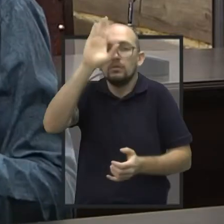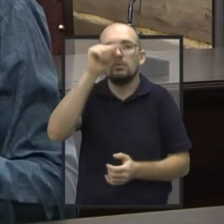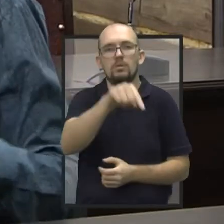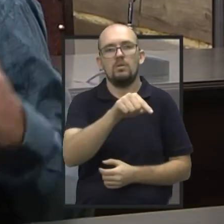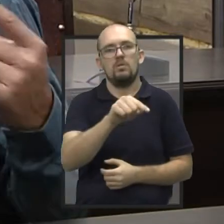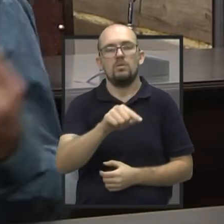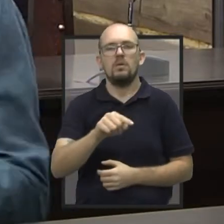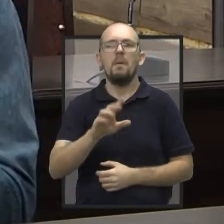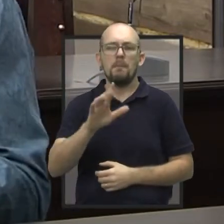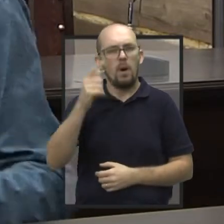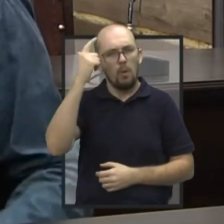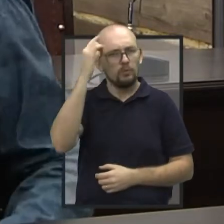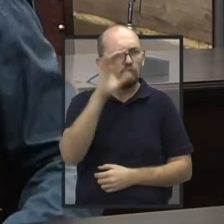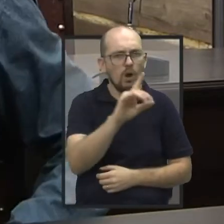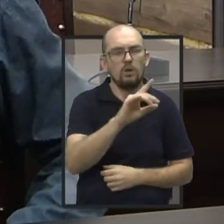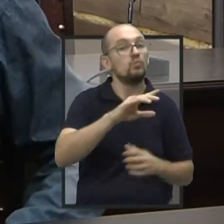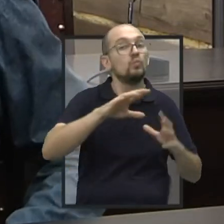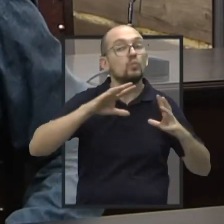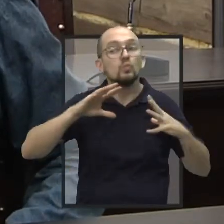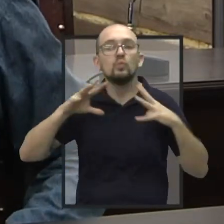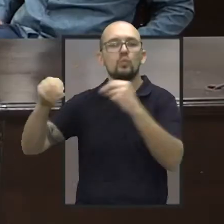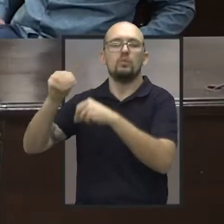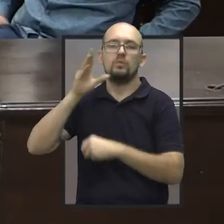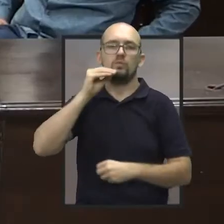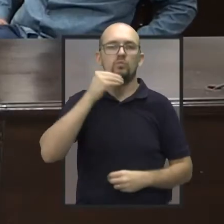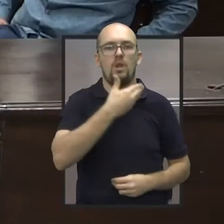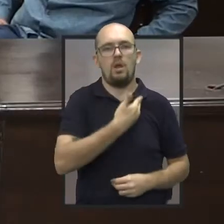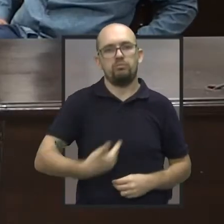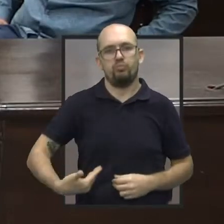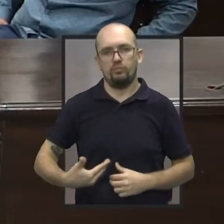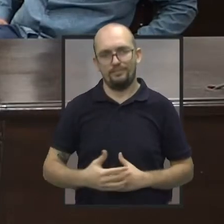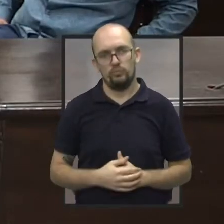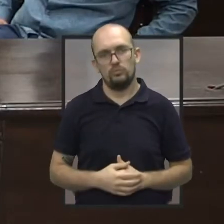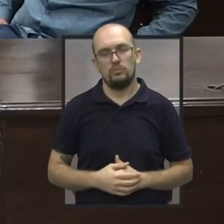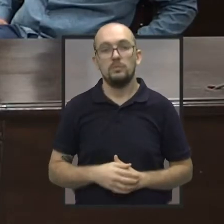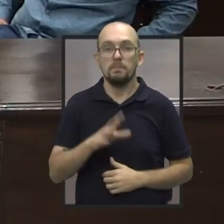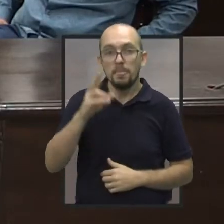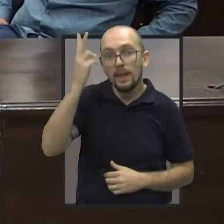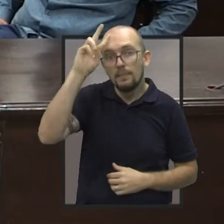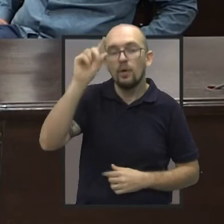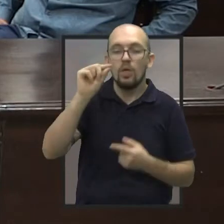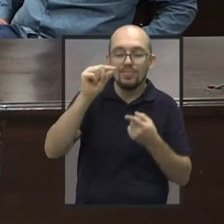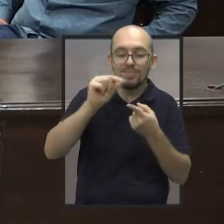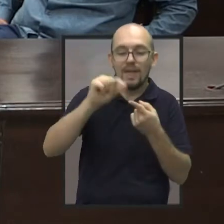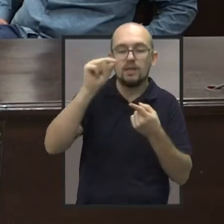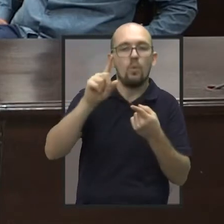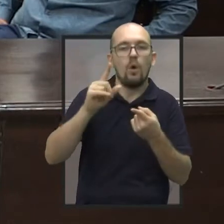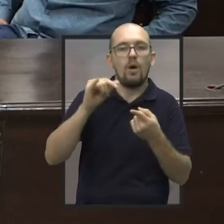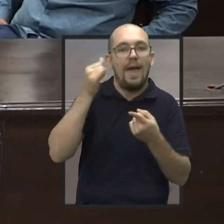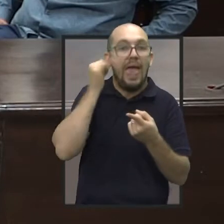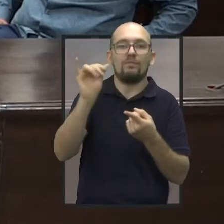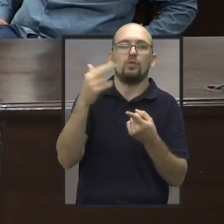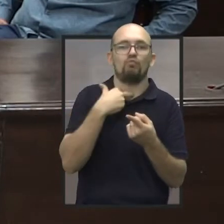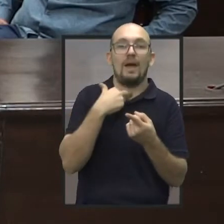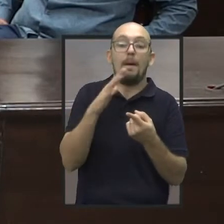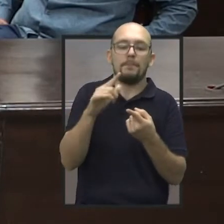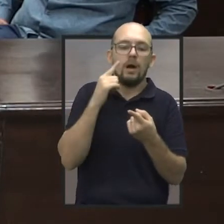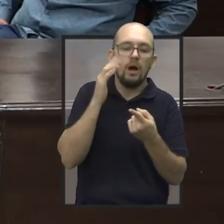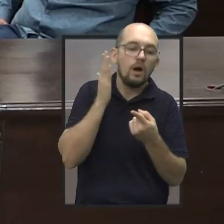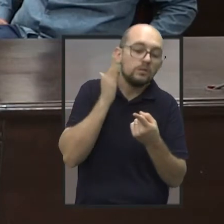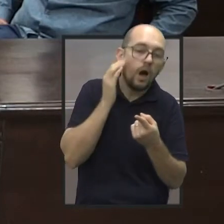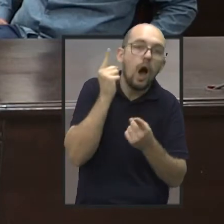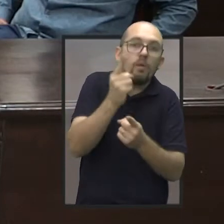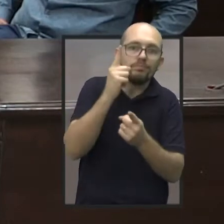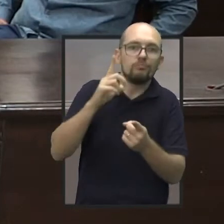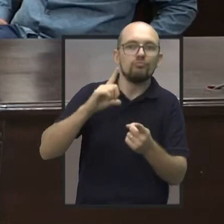mas o que eu peço é para todos os funcionários públicos. Lembrando que o teste ele não protege, mas ele é uma ferramenta de controle da doença, né, para